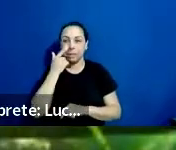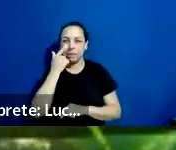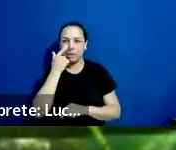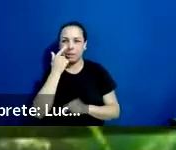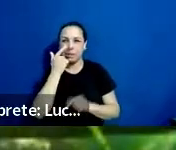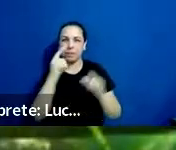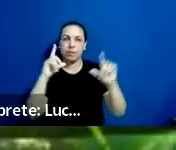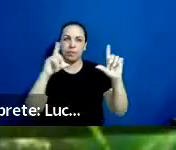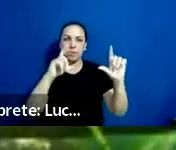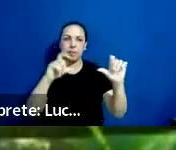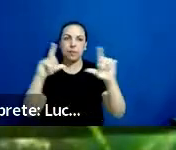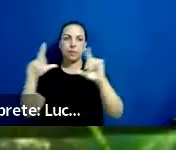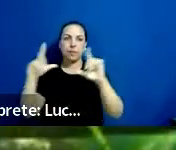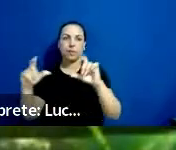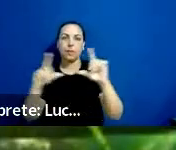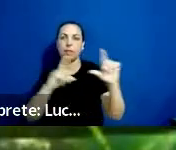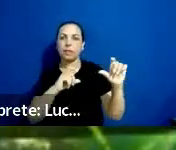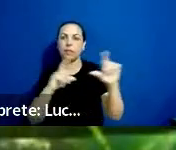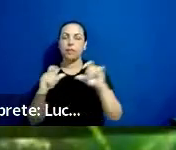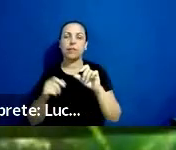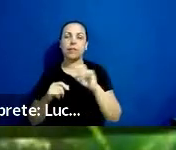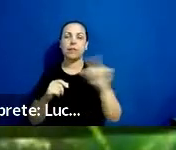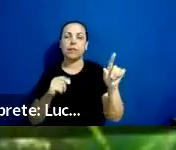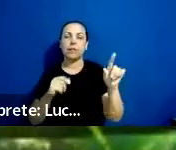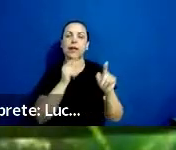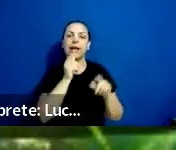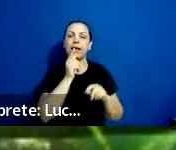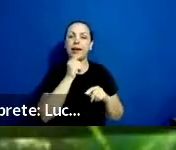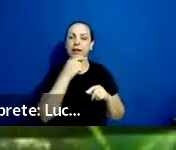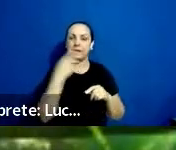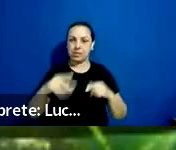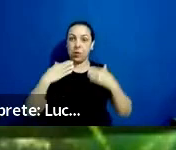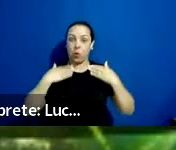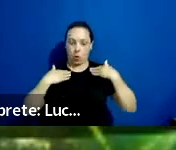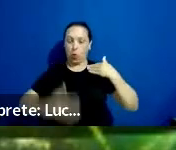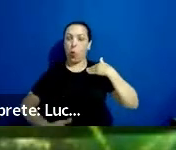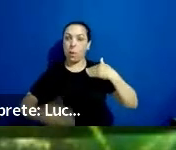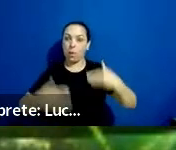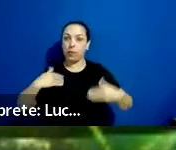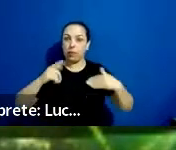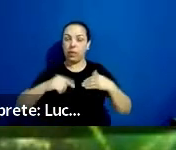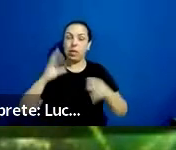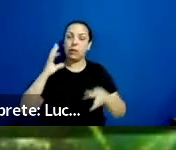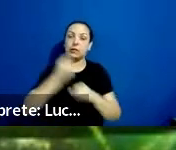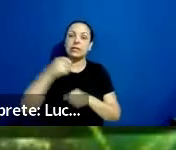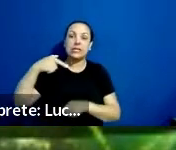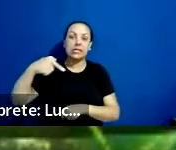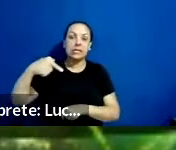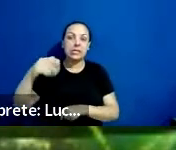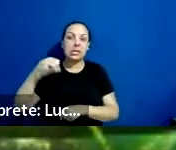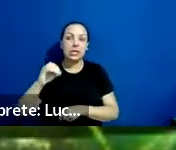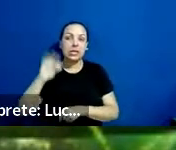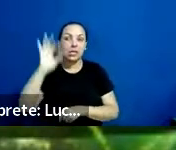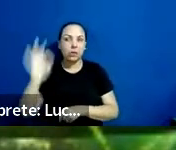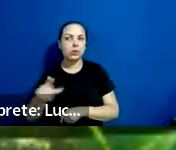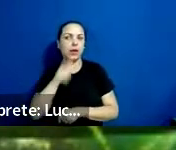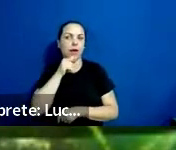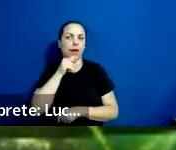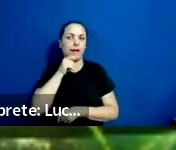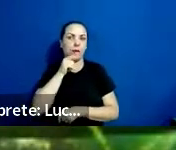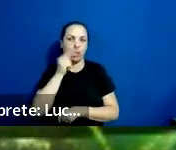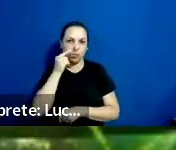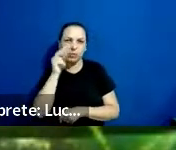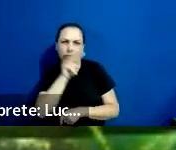imagem e falem para mim. Sabendo que o nosso corpo é 70% água, vocês